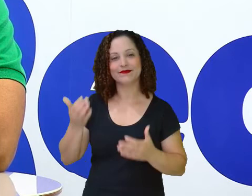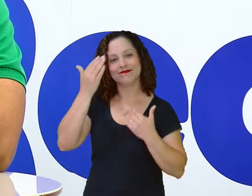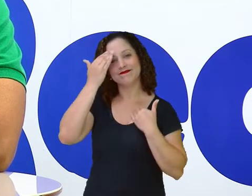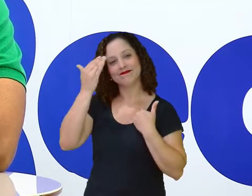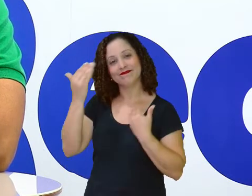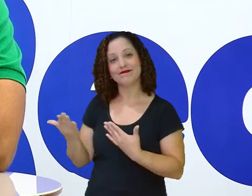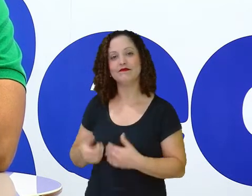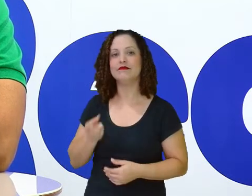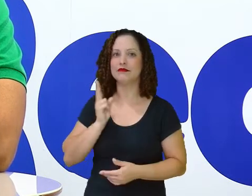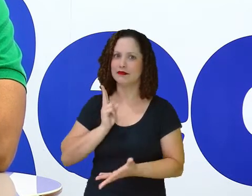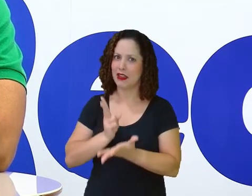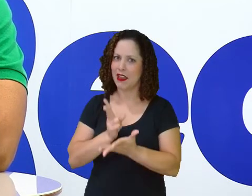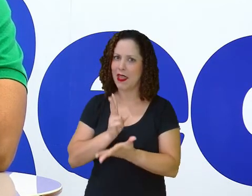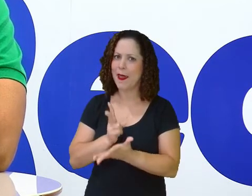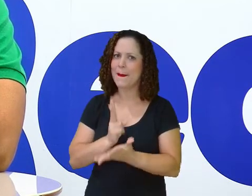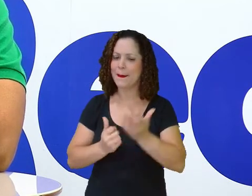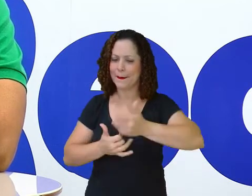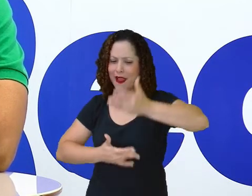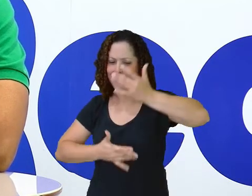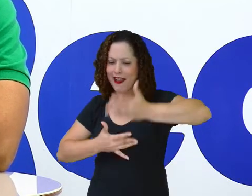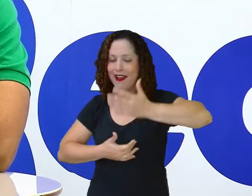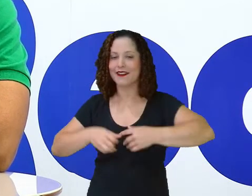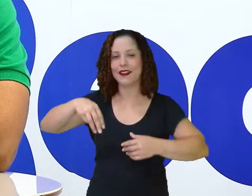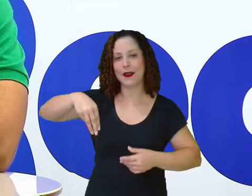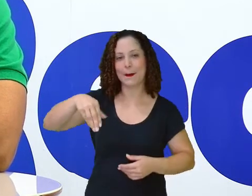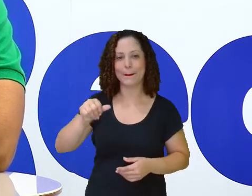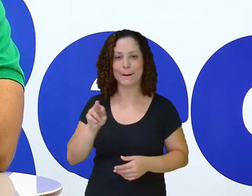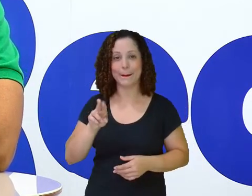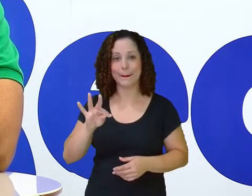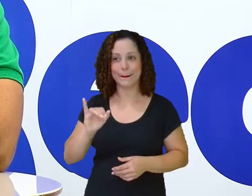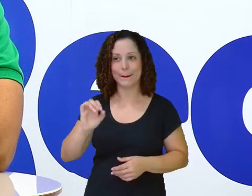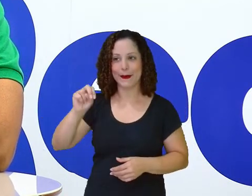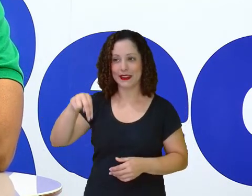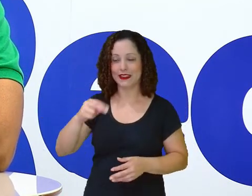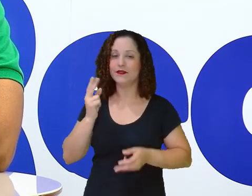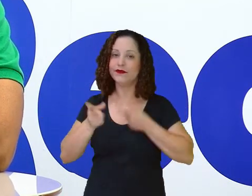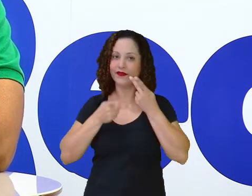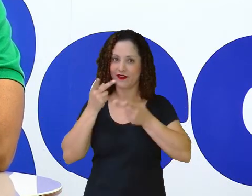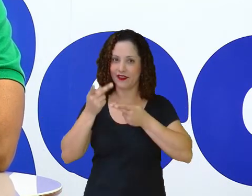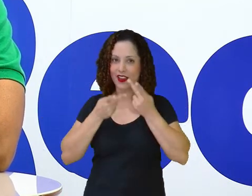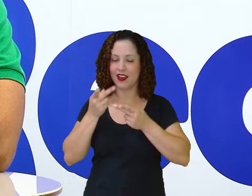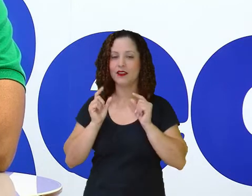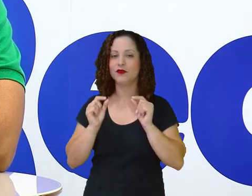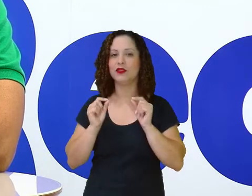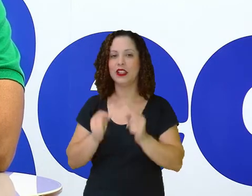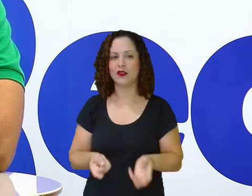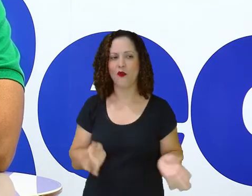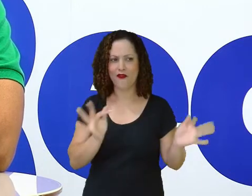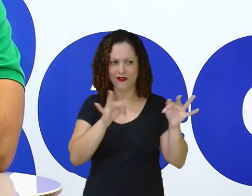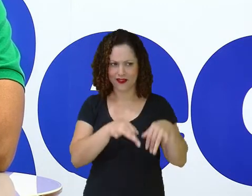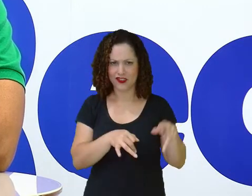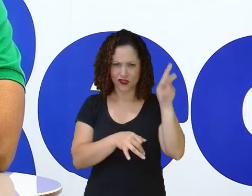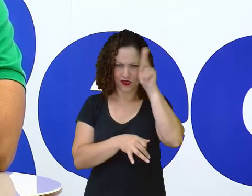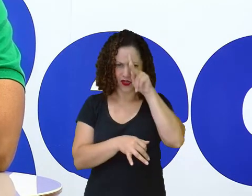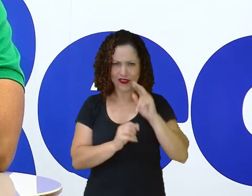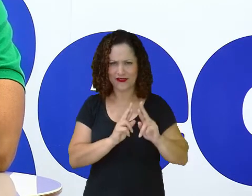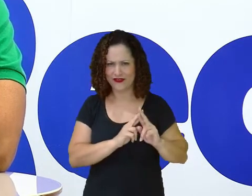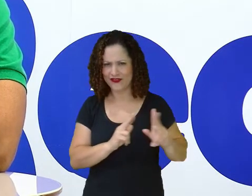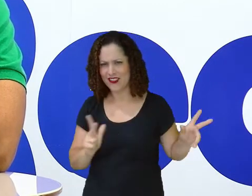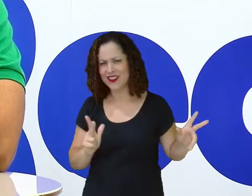e eles estão aqui o tempo inteiro. Inclusive o Martim já até tinha falado também da questão do final diferente, né? Ele tinha colocado